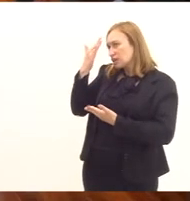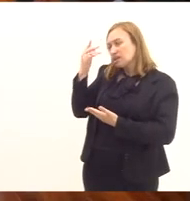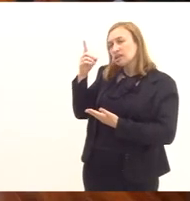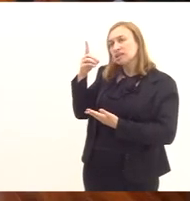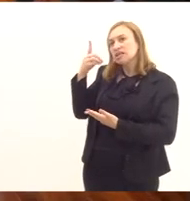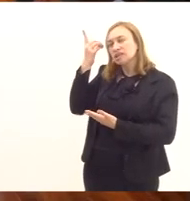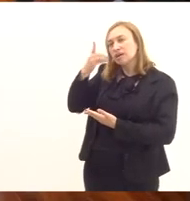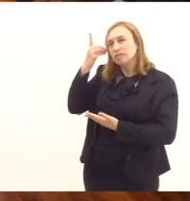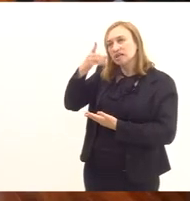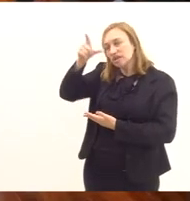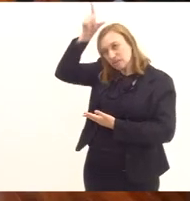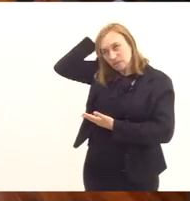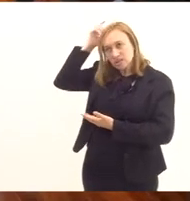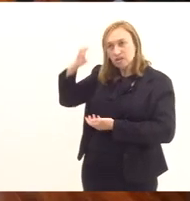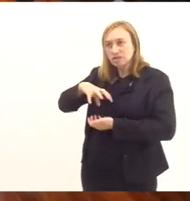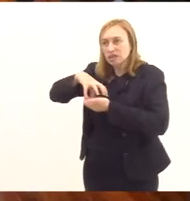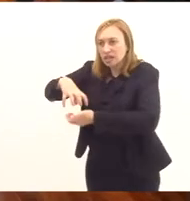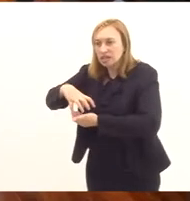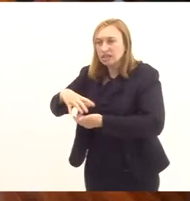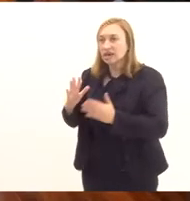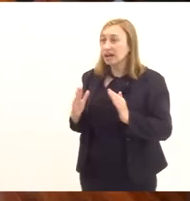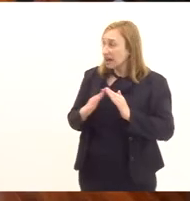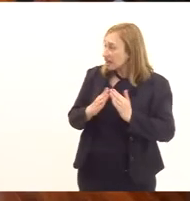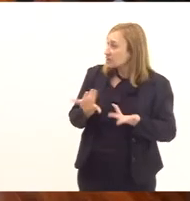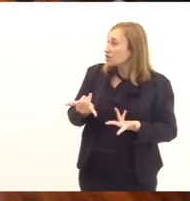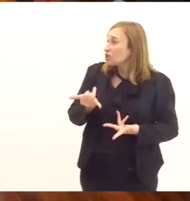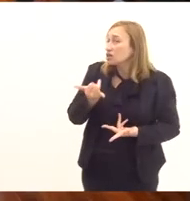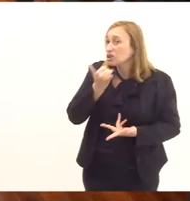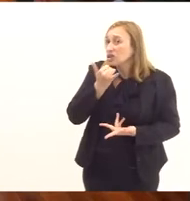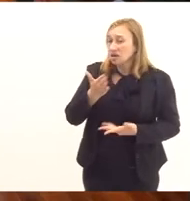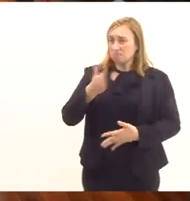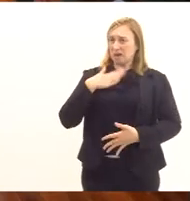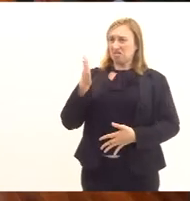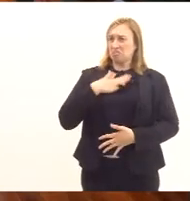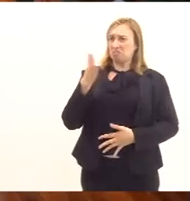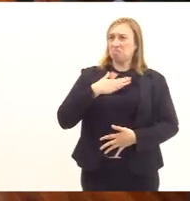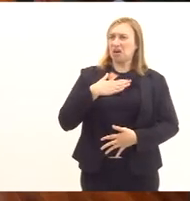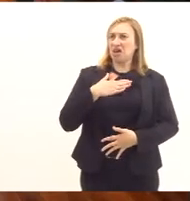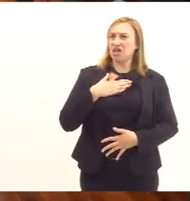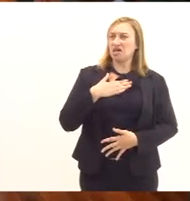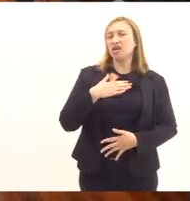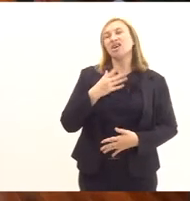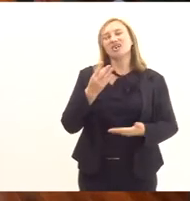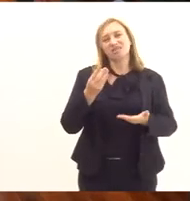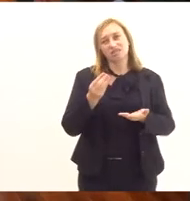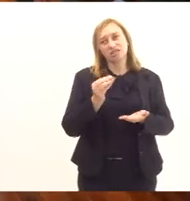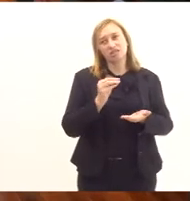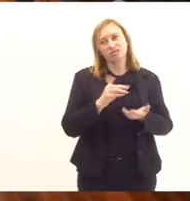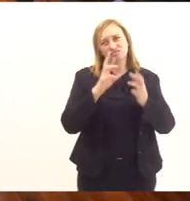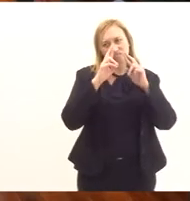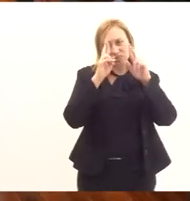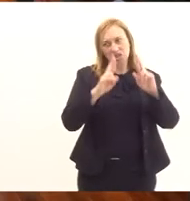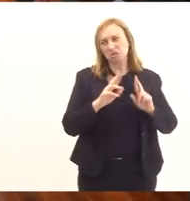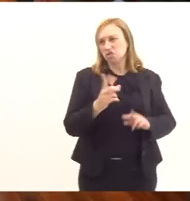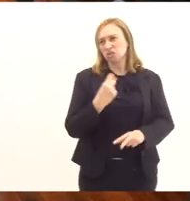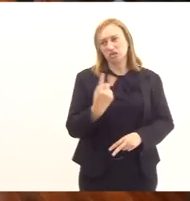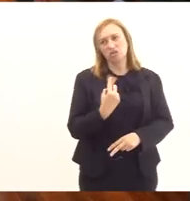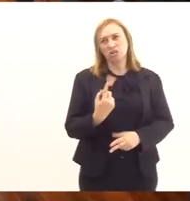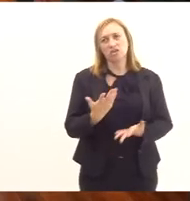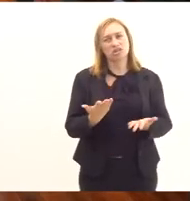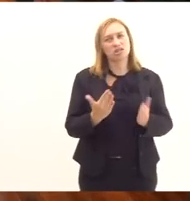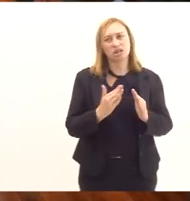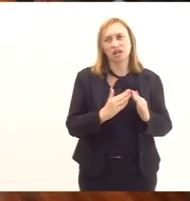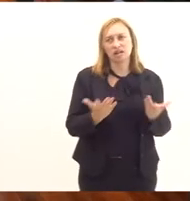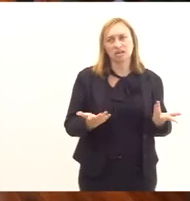metido a Constance constitucionalista bate no peito e diz respeito à casa quando tiver mais um motivo